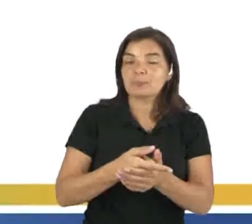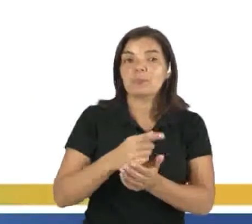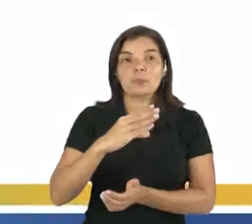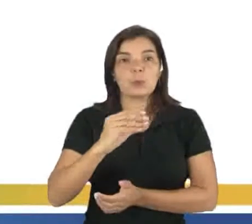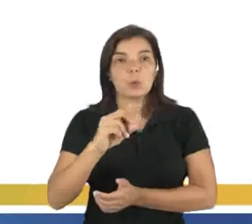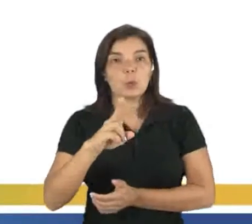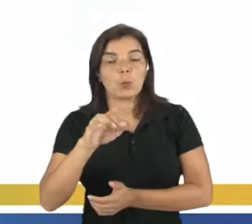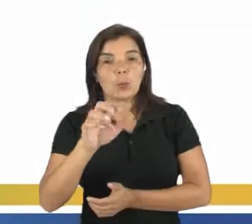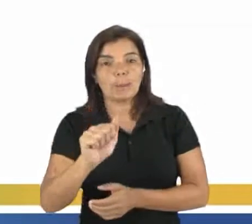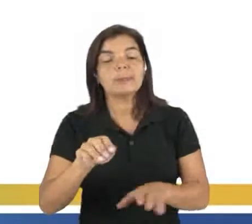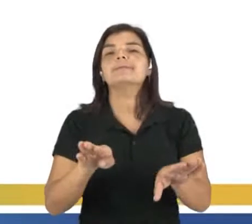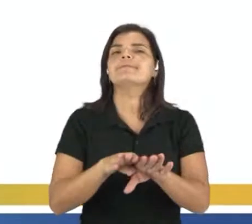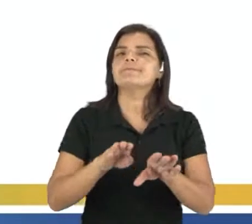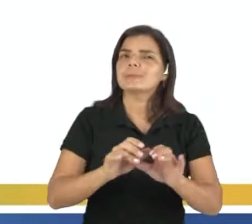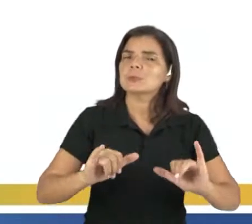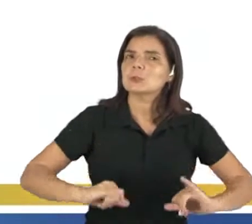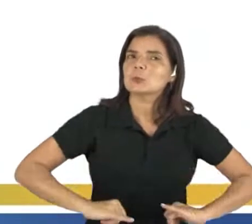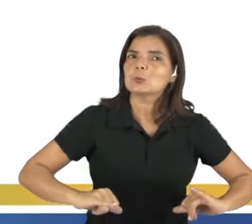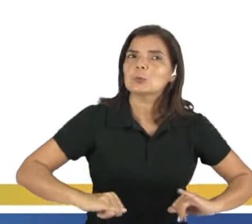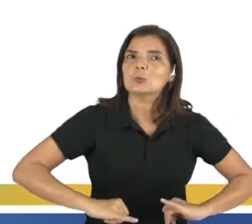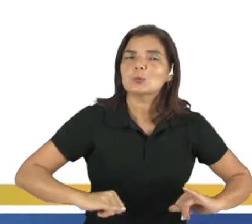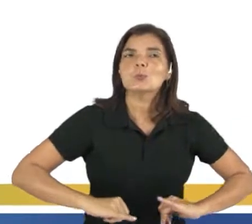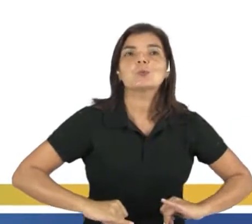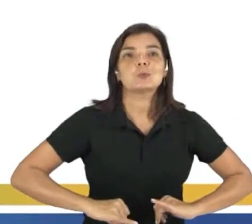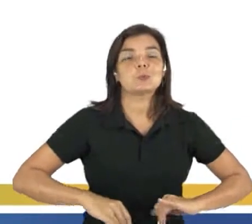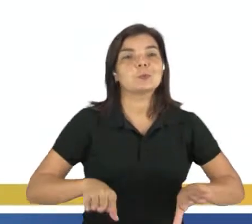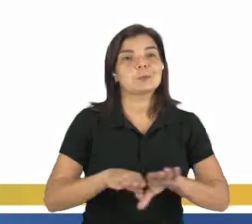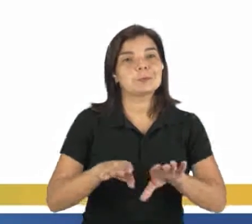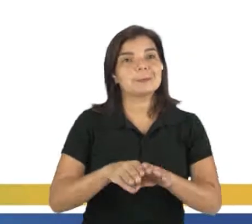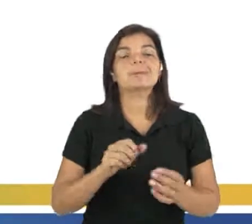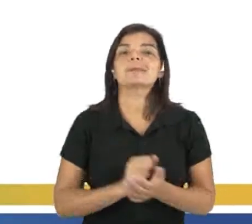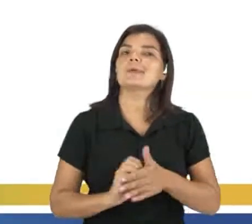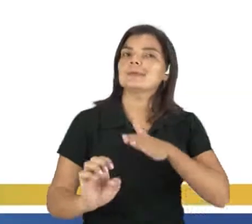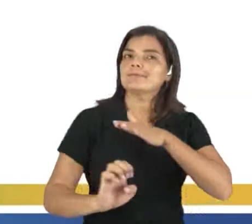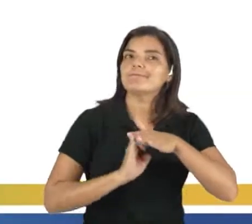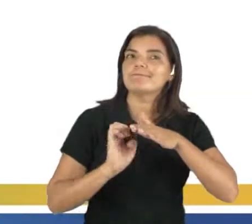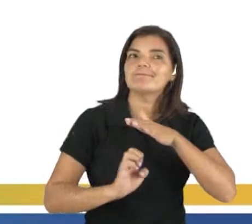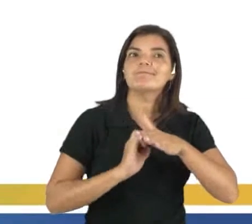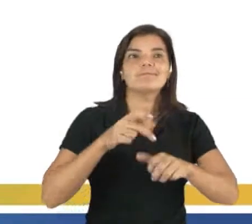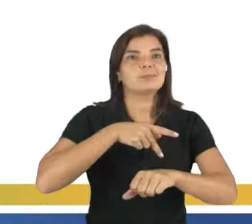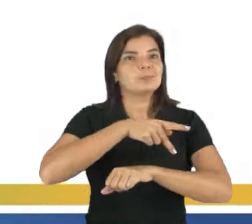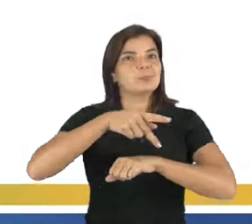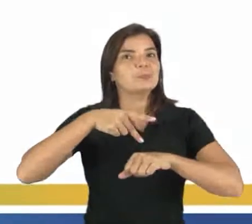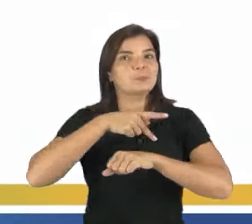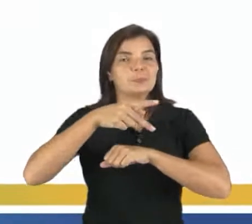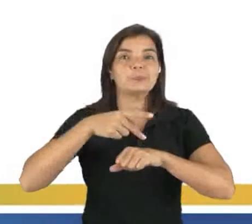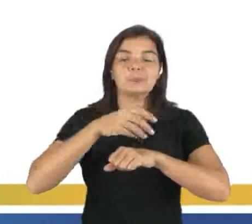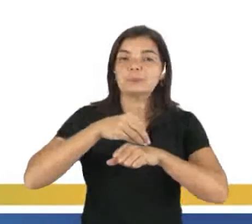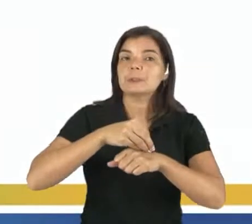também sofrem sanções econômicas, principalmente as empresas do país que está